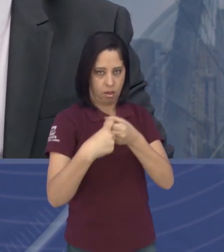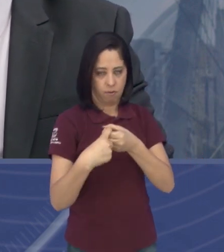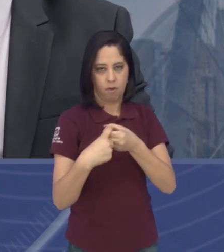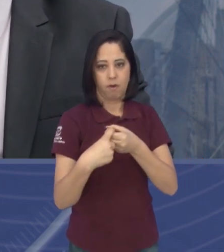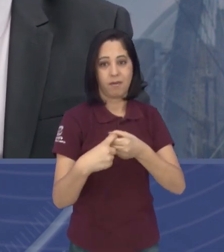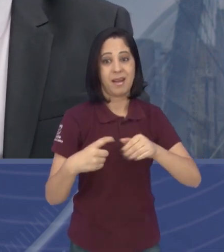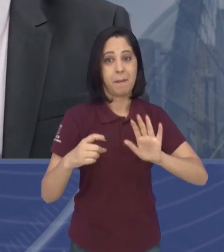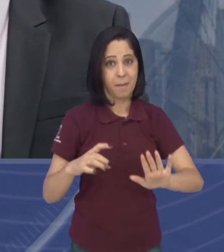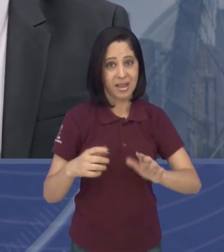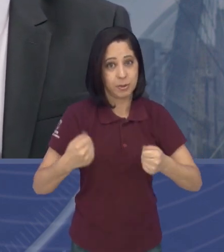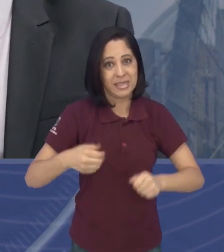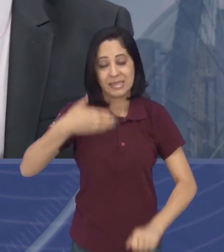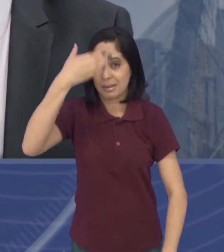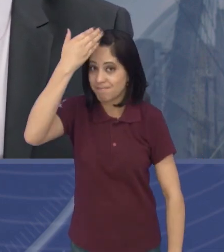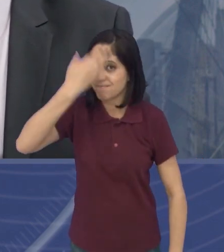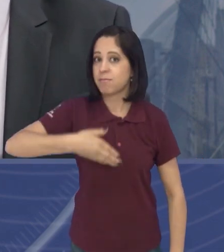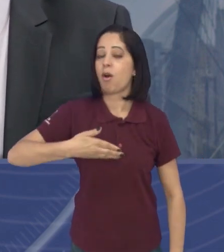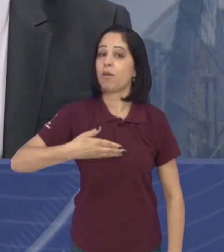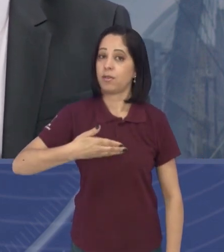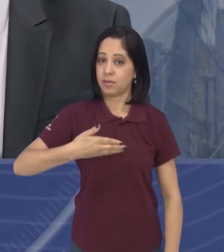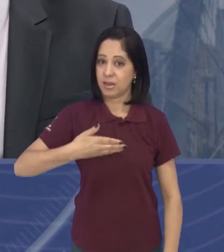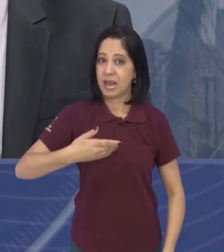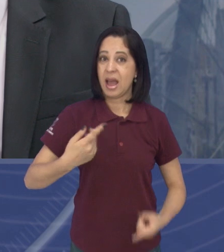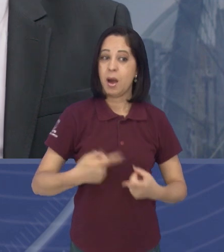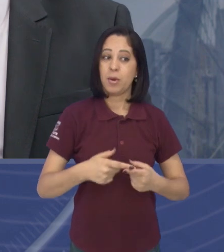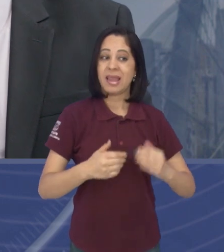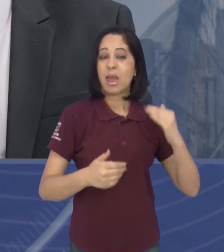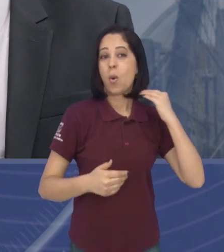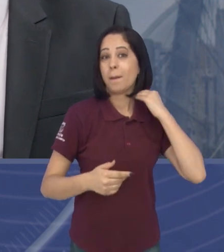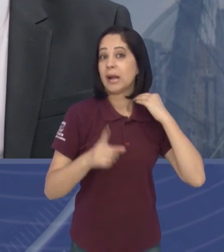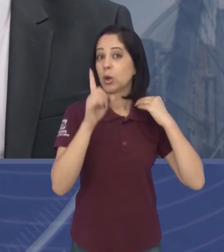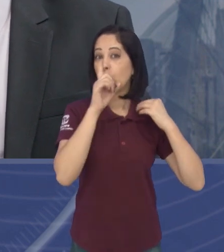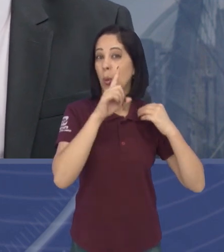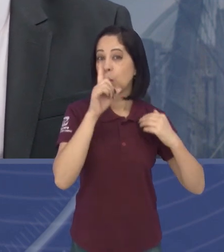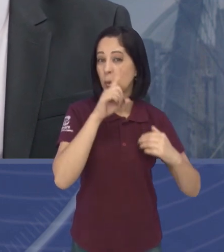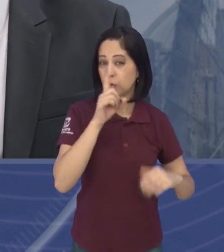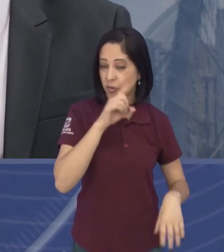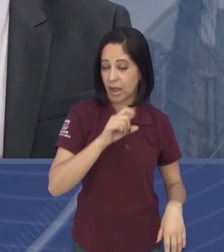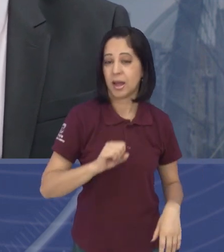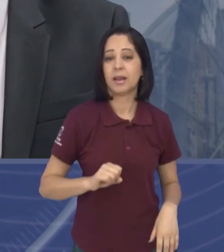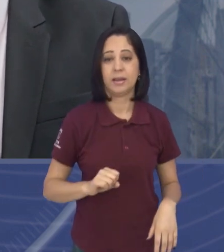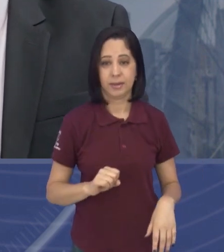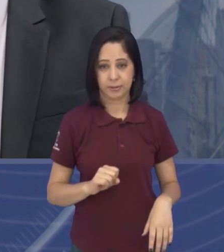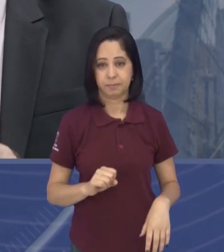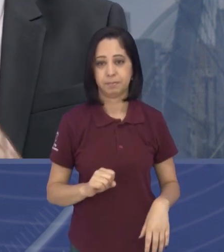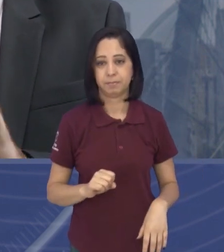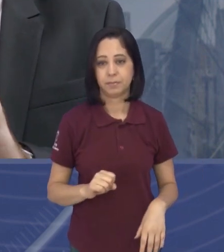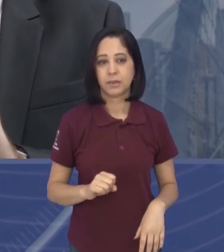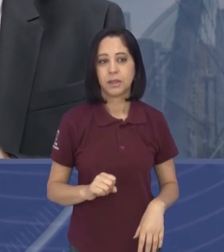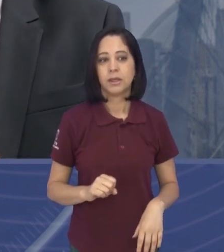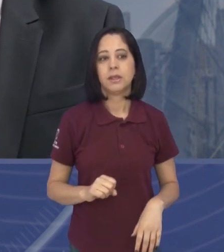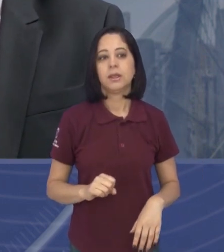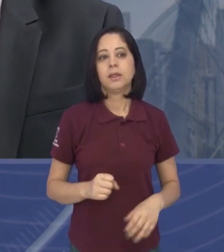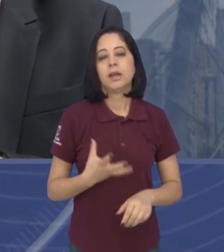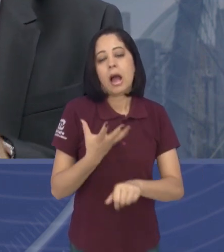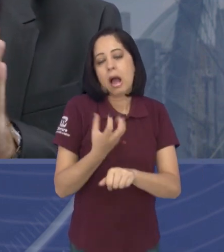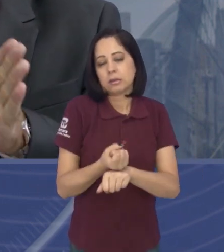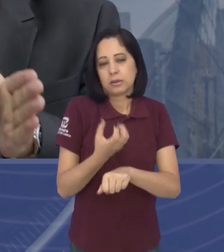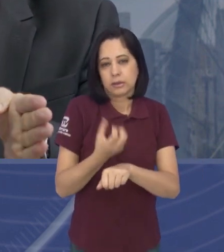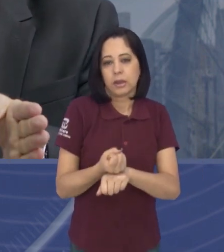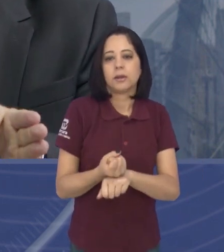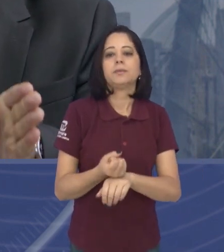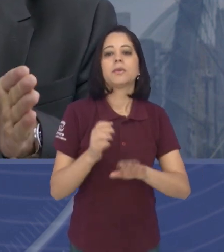isso tem que provar uma falha no serviço da instituição financeira ou bancária. Você pode